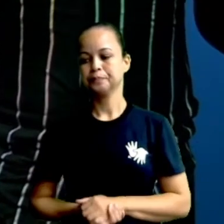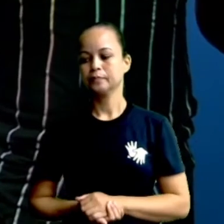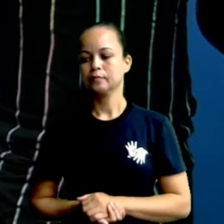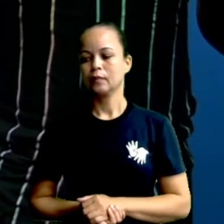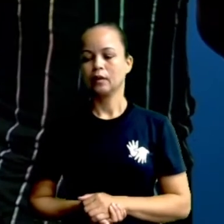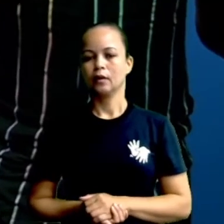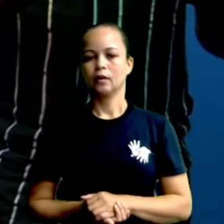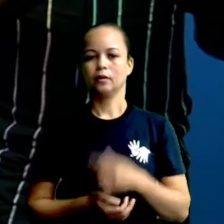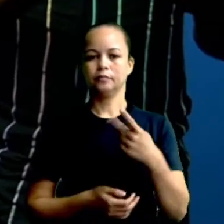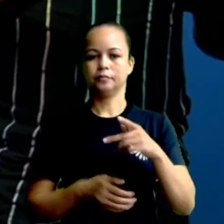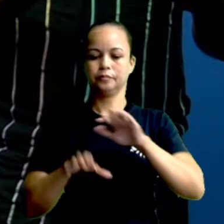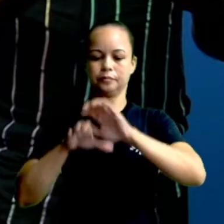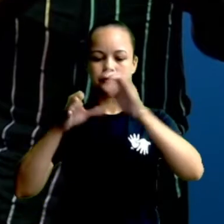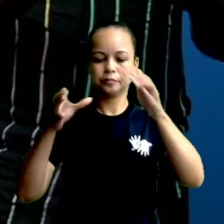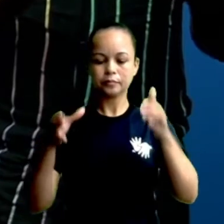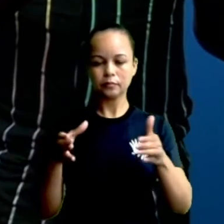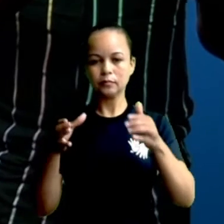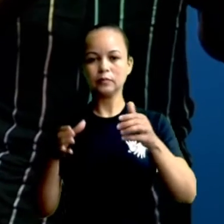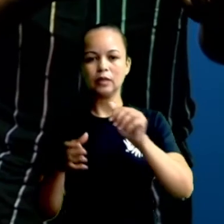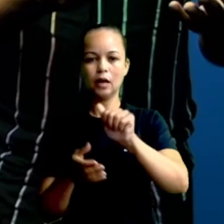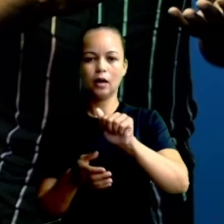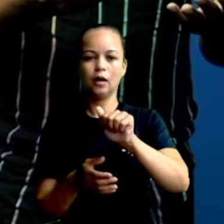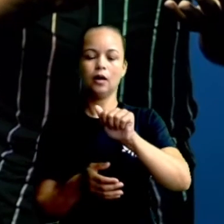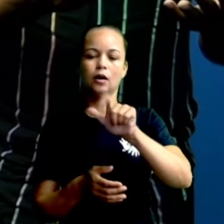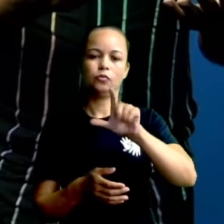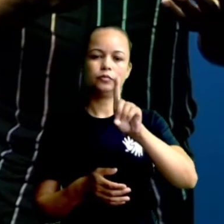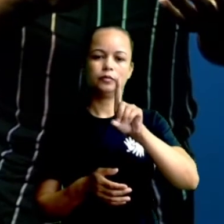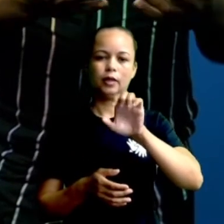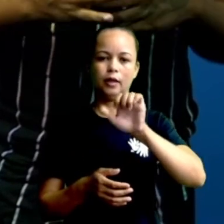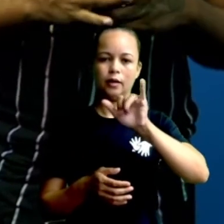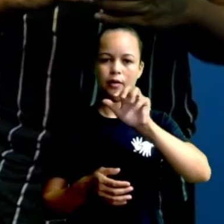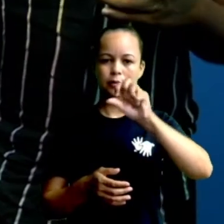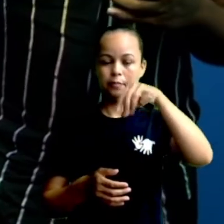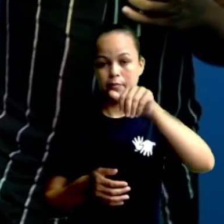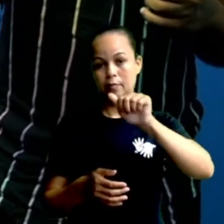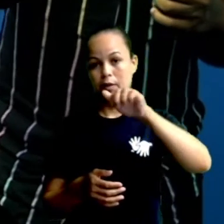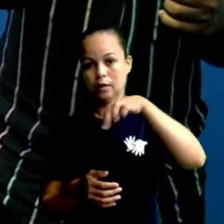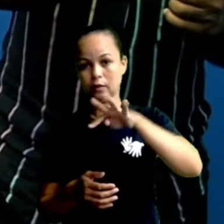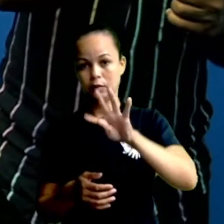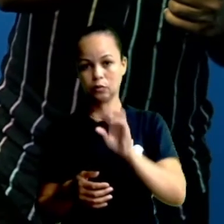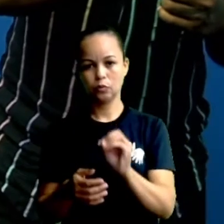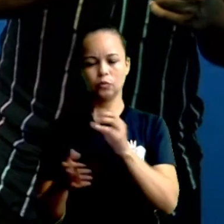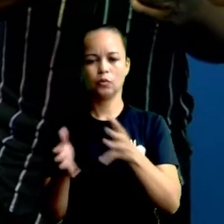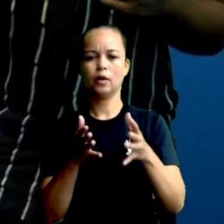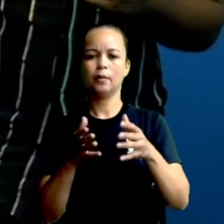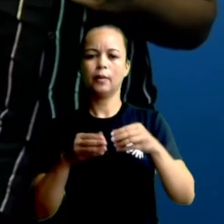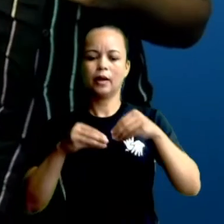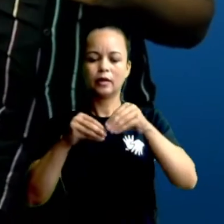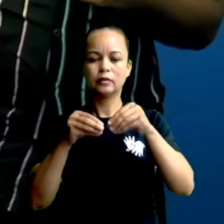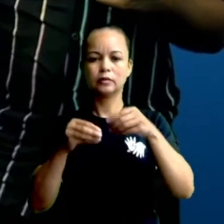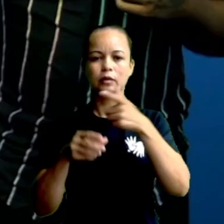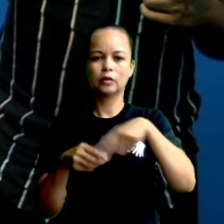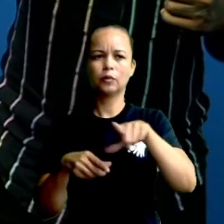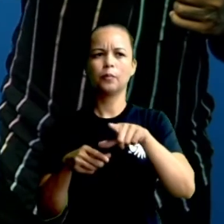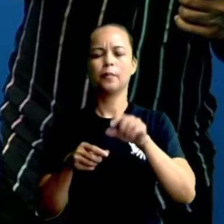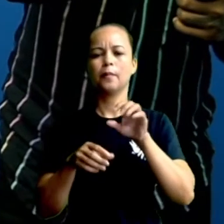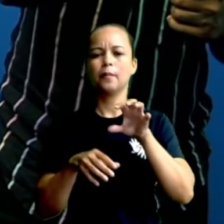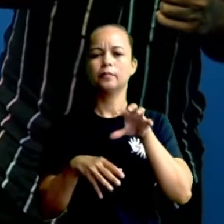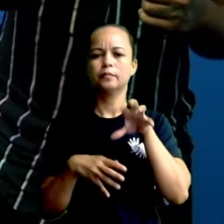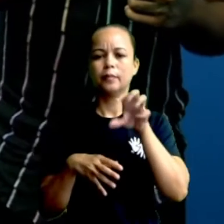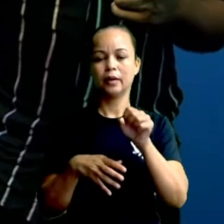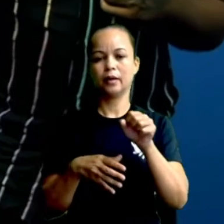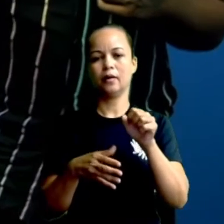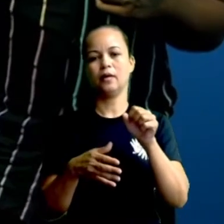Aquele aldeamento que saía como vencedor dessa guerra, ele pegava alguns cativos, ou seja, pegava